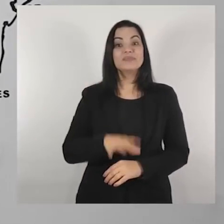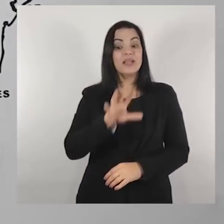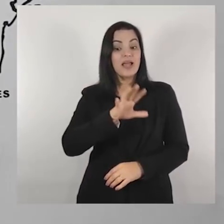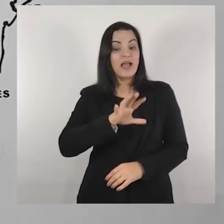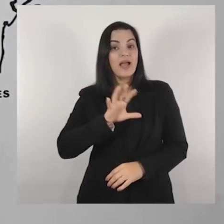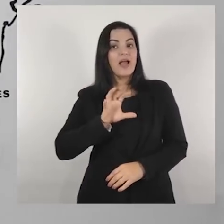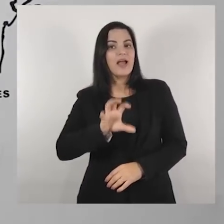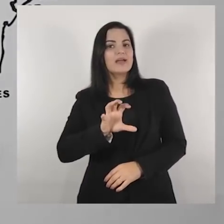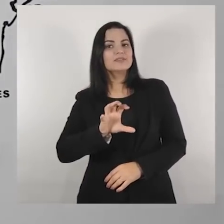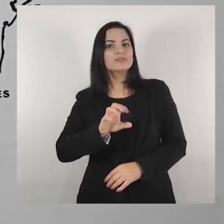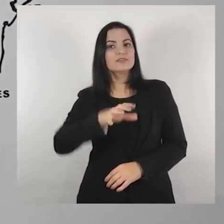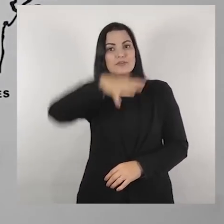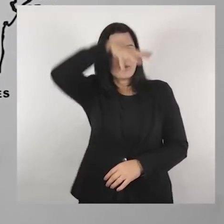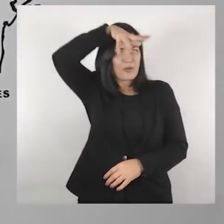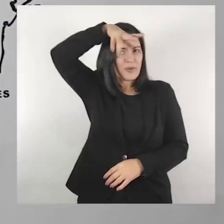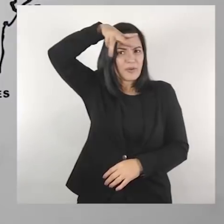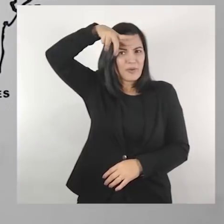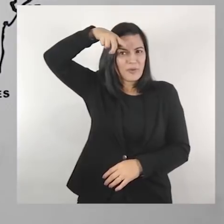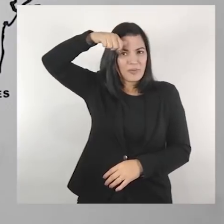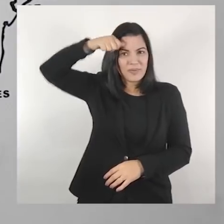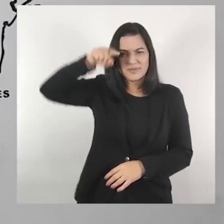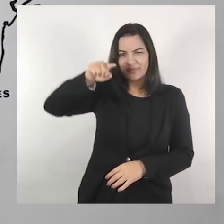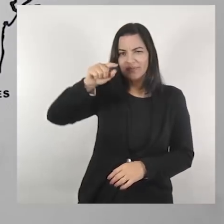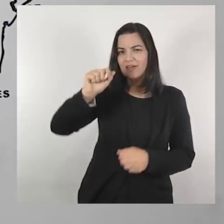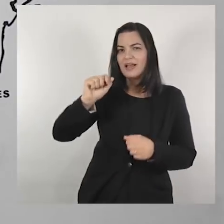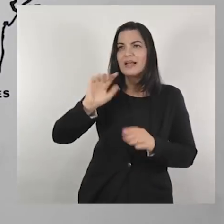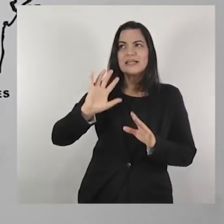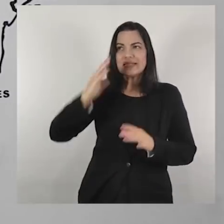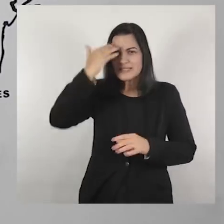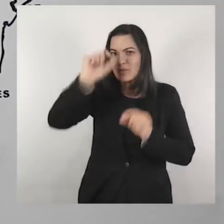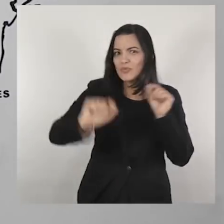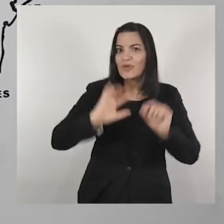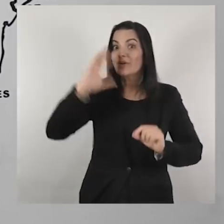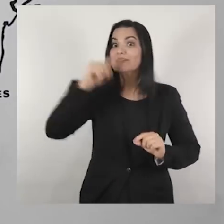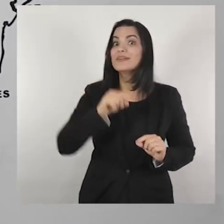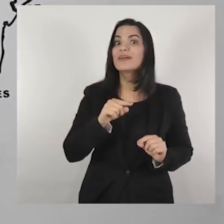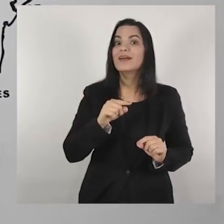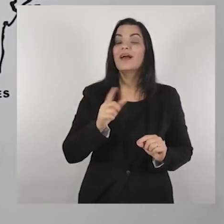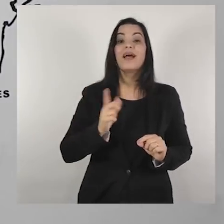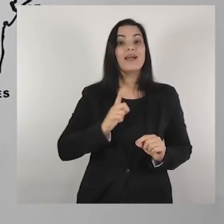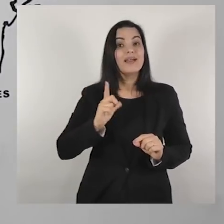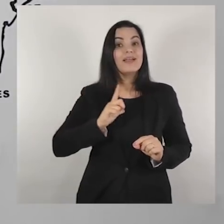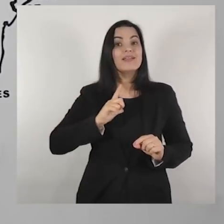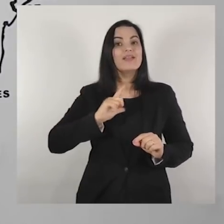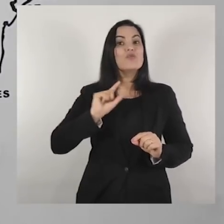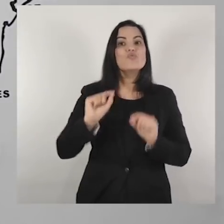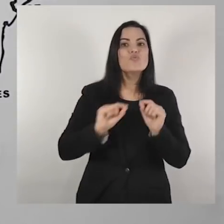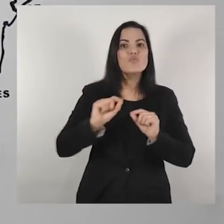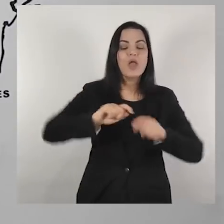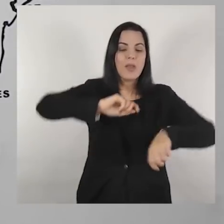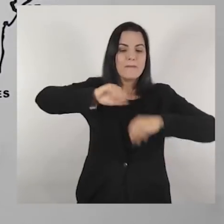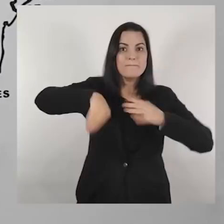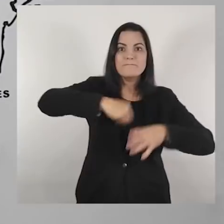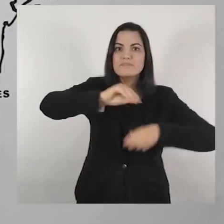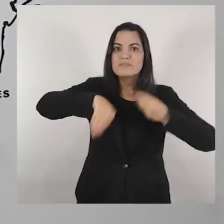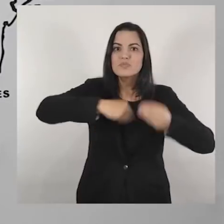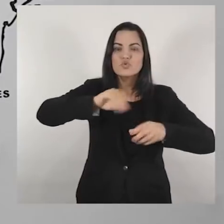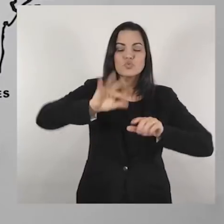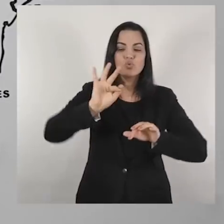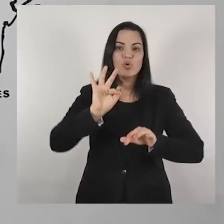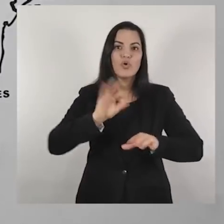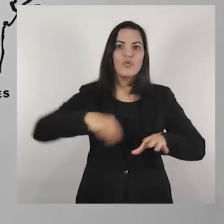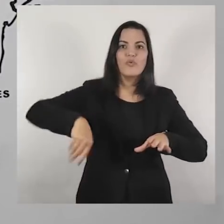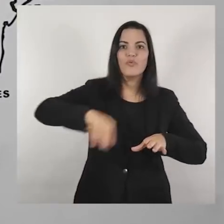falar. Na região do Mato Grosso, no estado do Mato Grosso, sabe o que eles fazem por lá? Farofa de banana